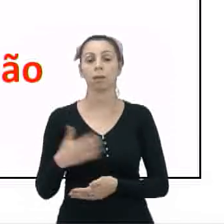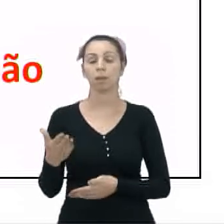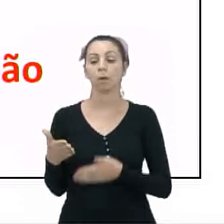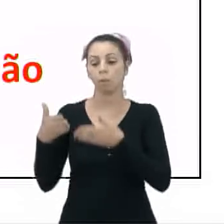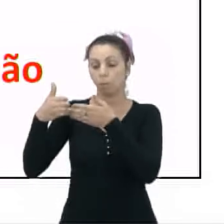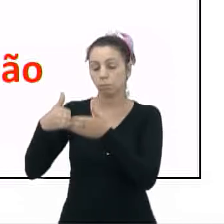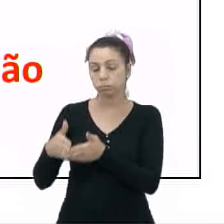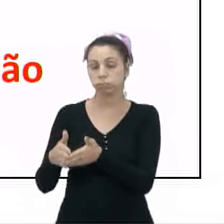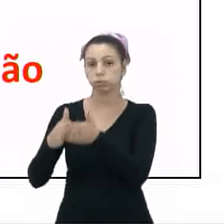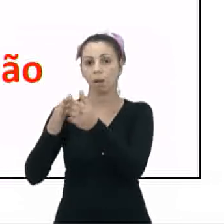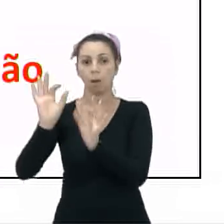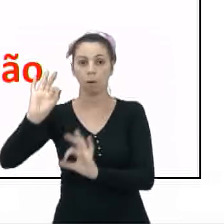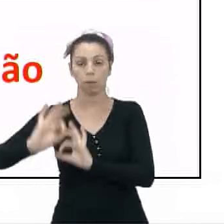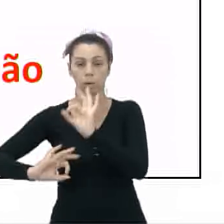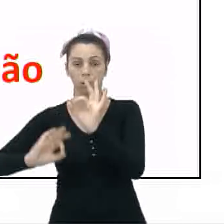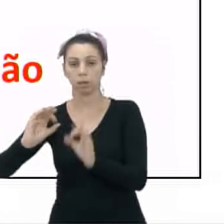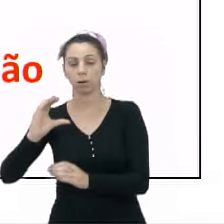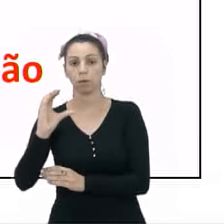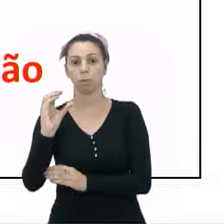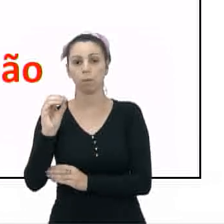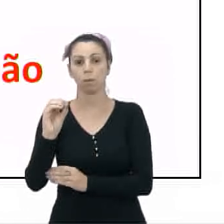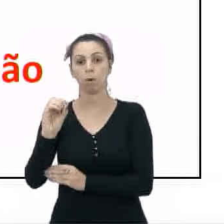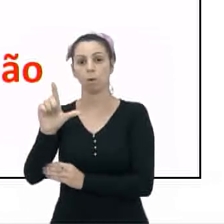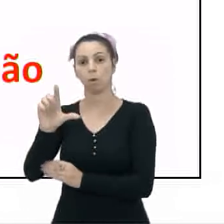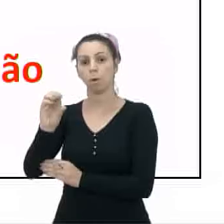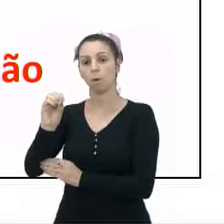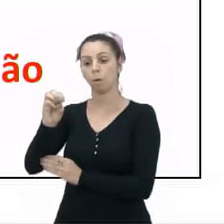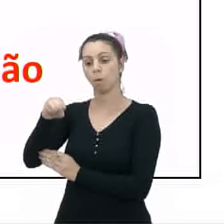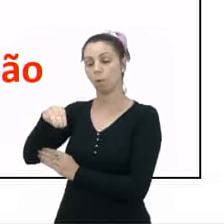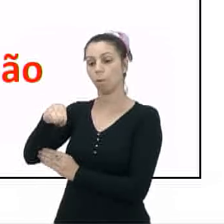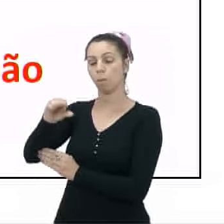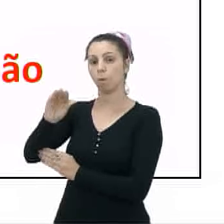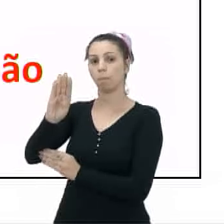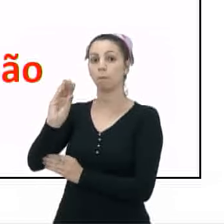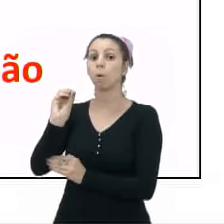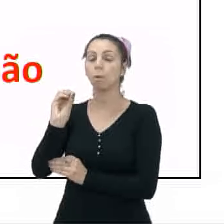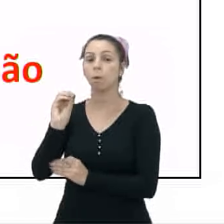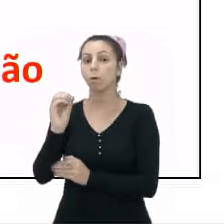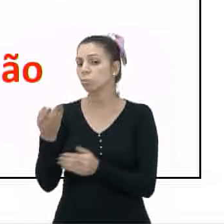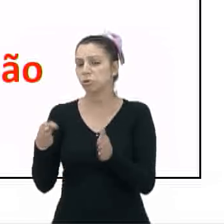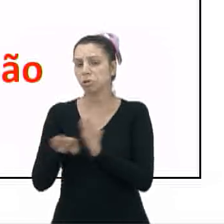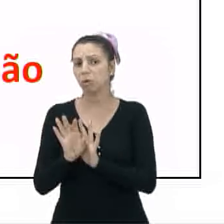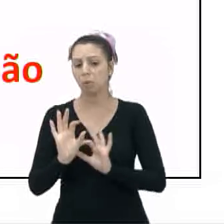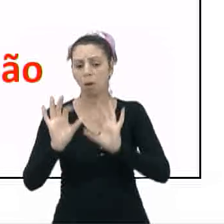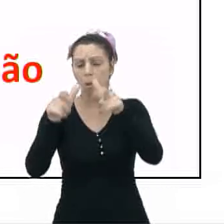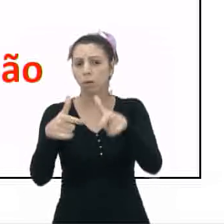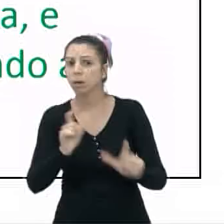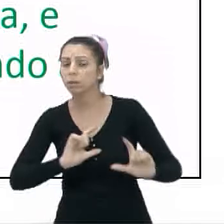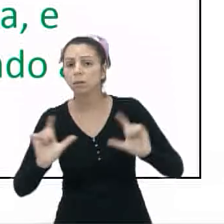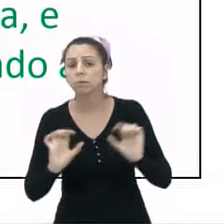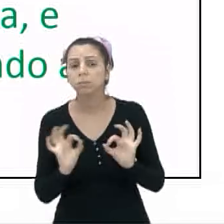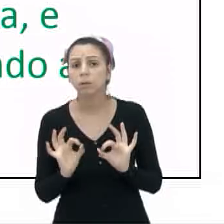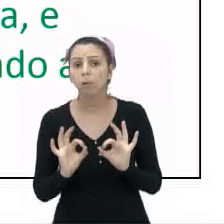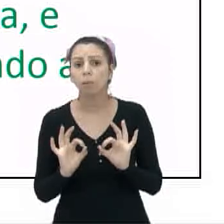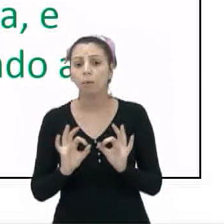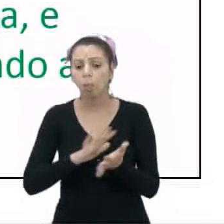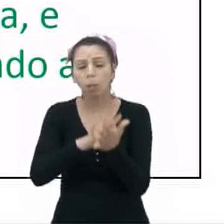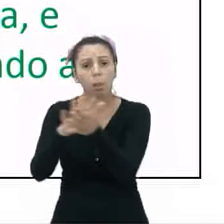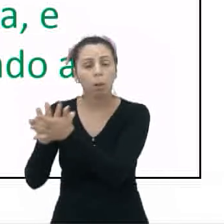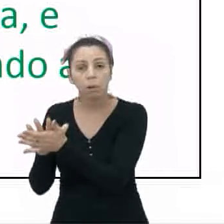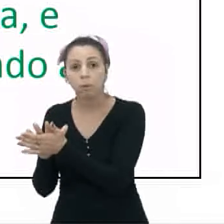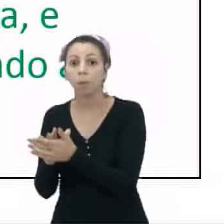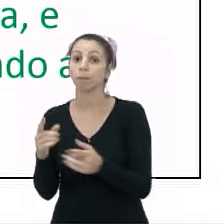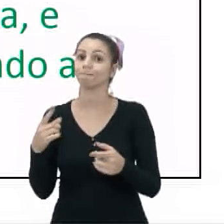por Cristóvão Colombo não chegou a lugar nenhum e foi levado a um verdadeiro fracasso. Está errada, né? Porque Cristóvão Colombo, ele